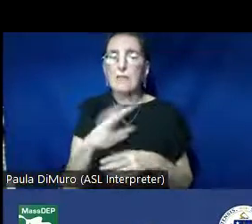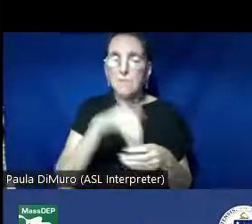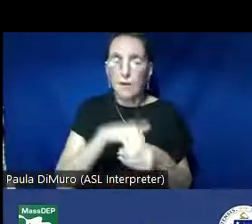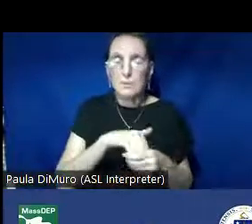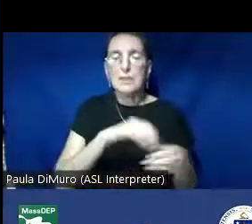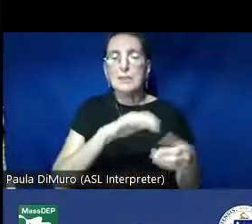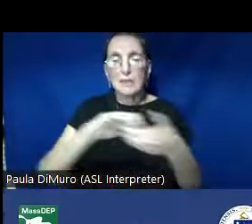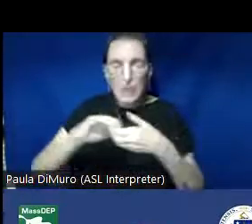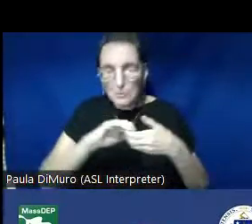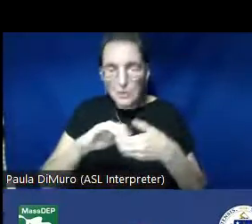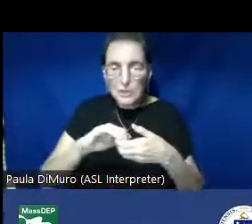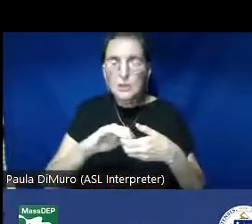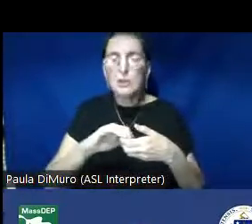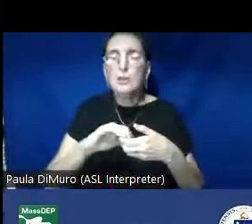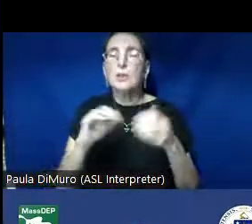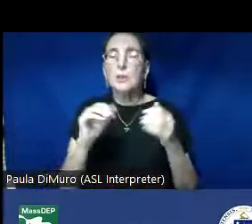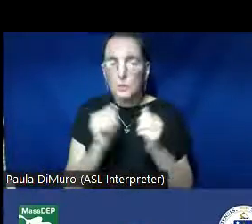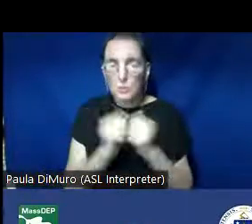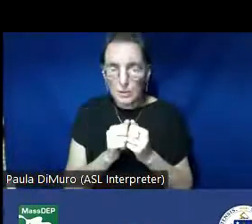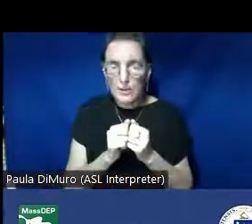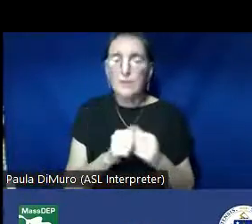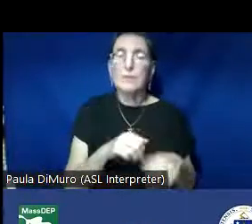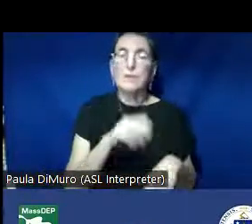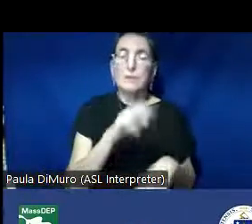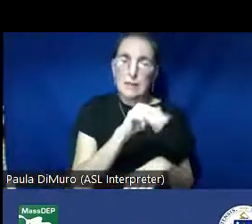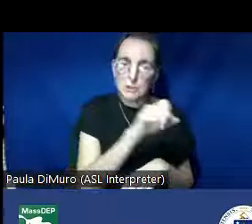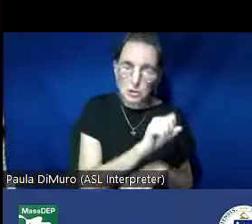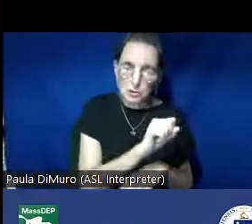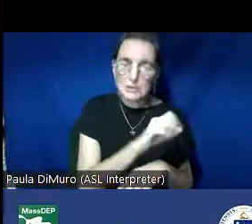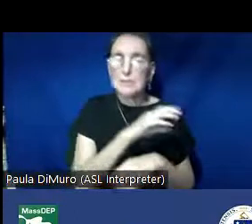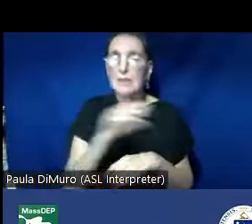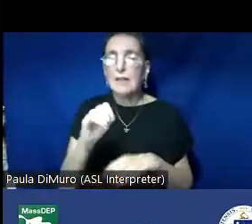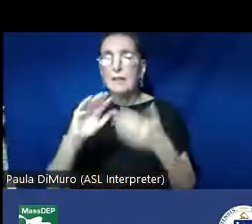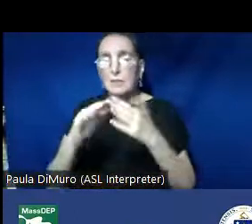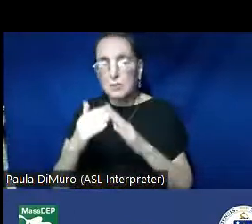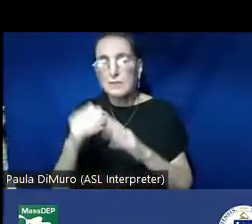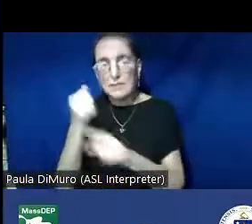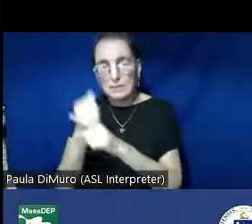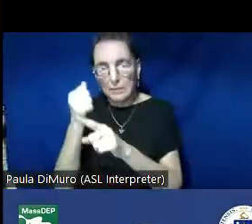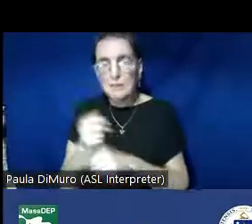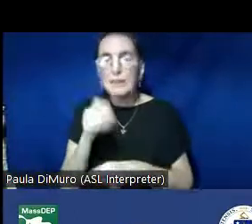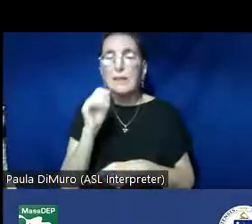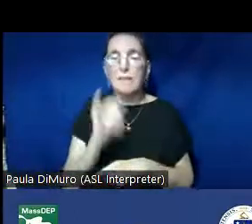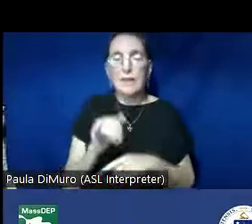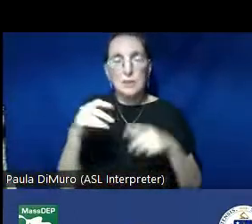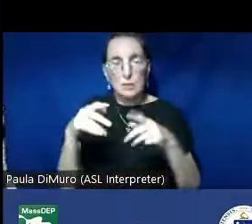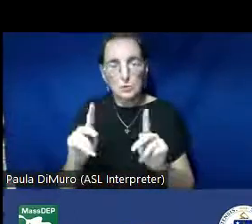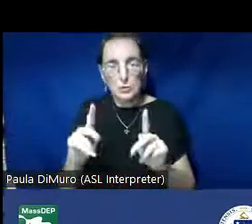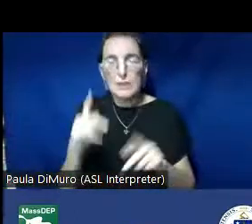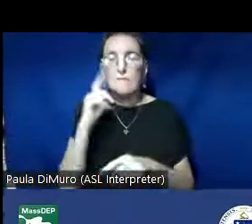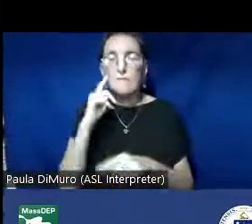uma colaboração entre MAS, EDP e comunidades, que ali é uma oportunidade